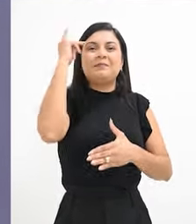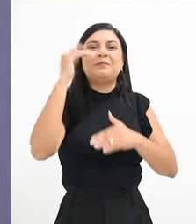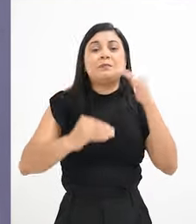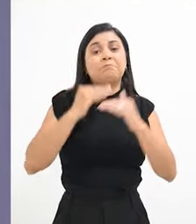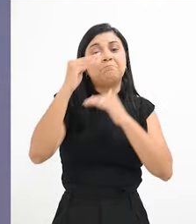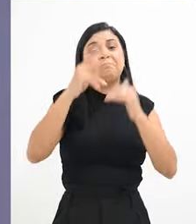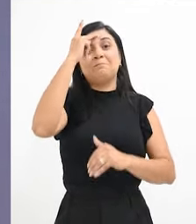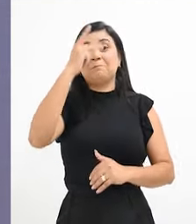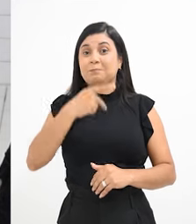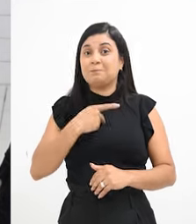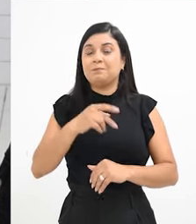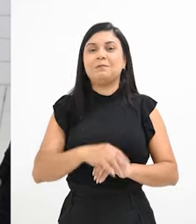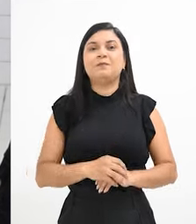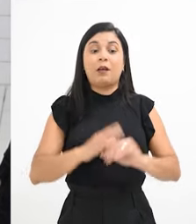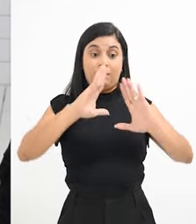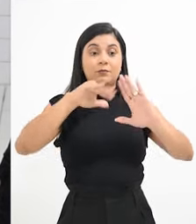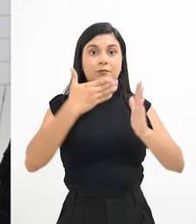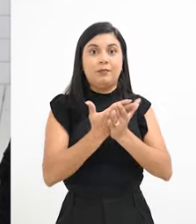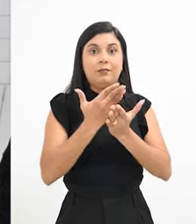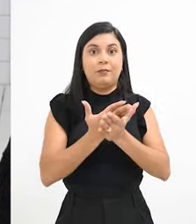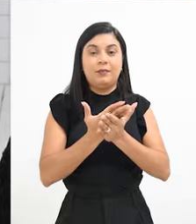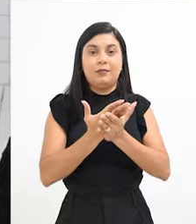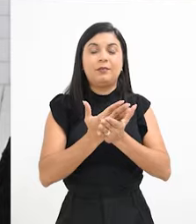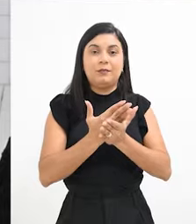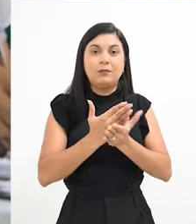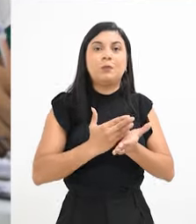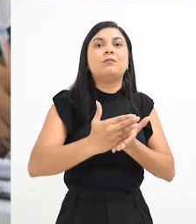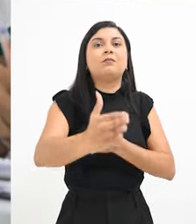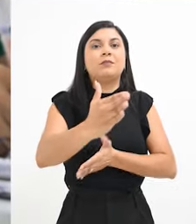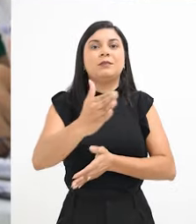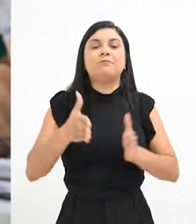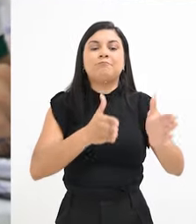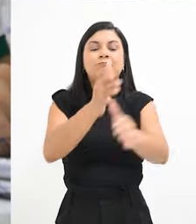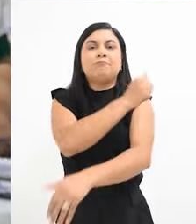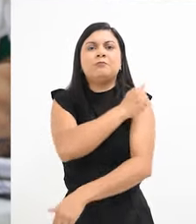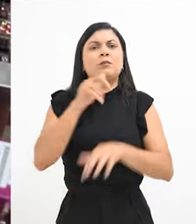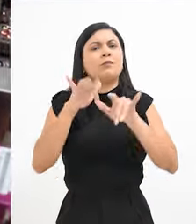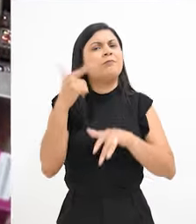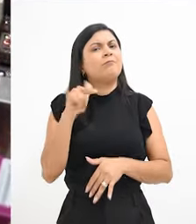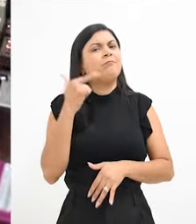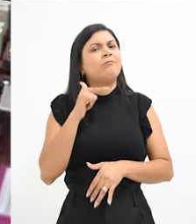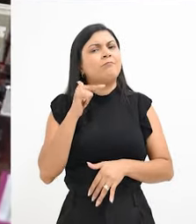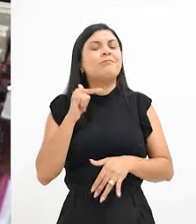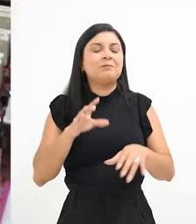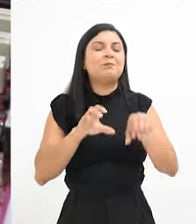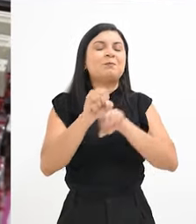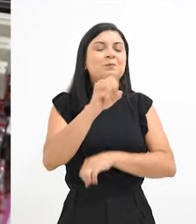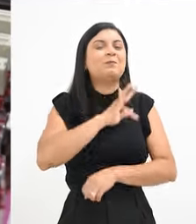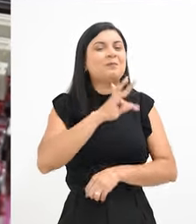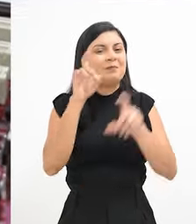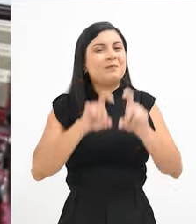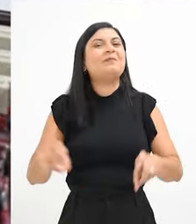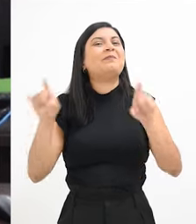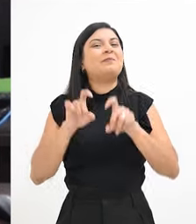para o desenvolvimento pessoal. Nessa escola, começa a jornada do estudante que não tinha computador, mas se tornou um técnico